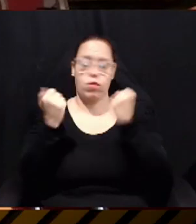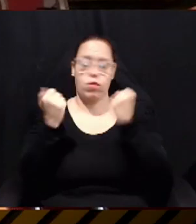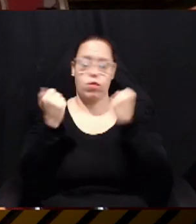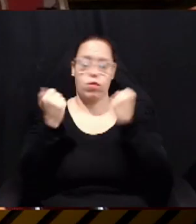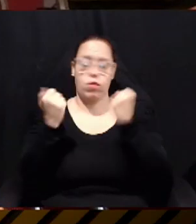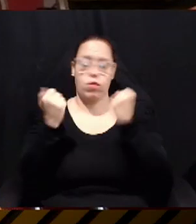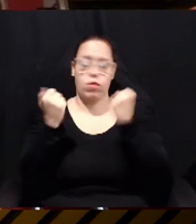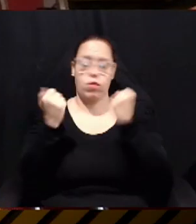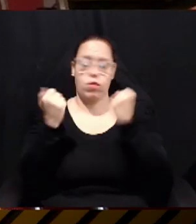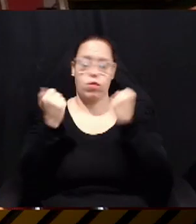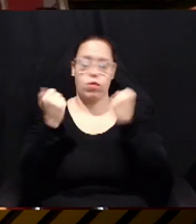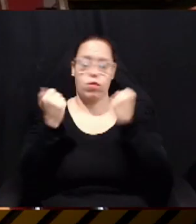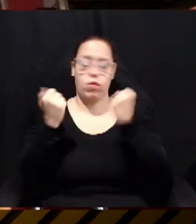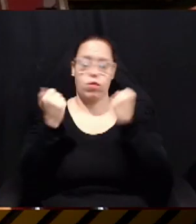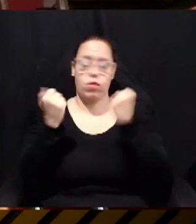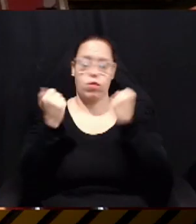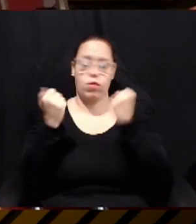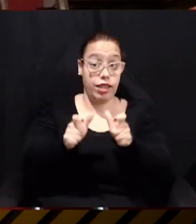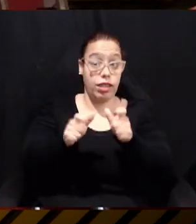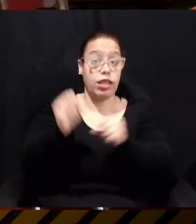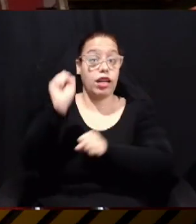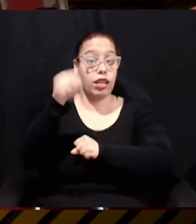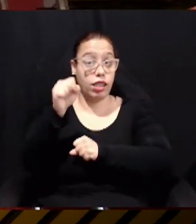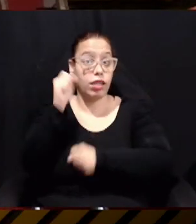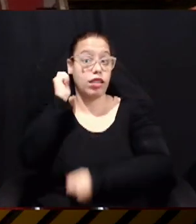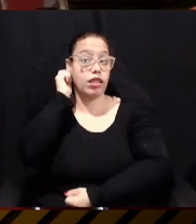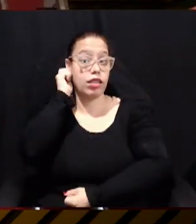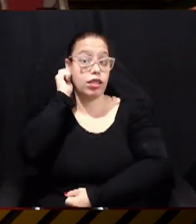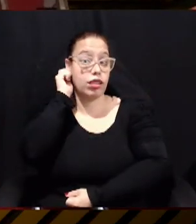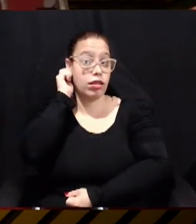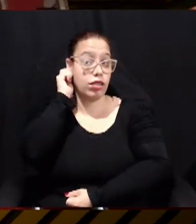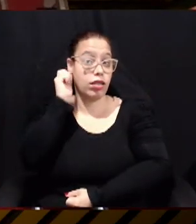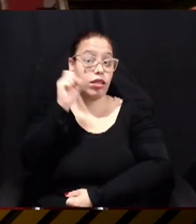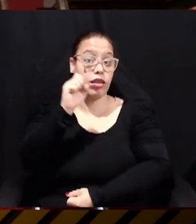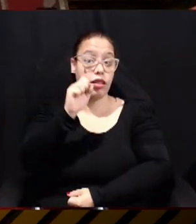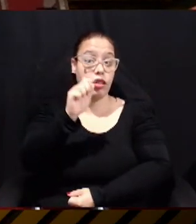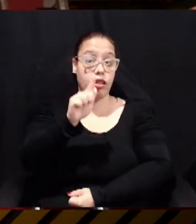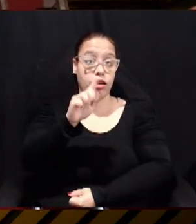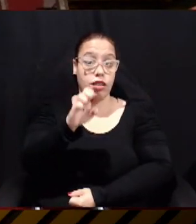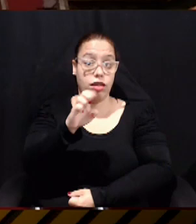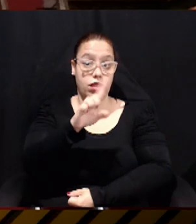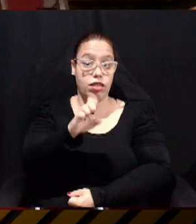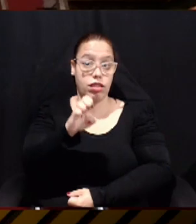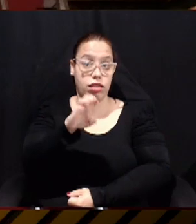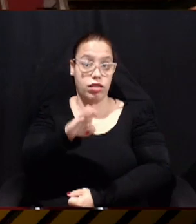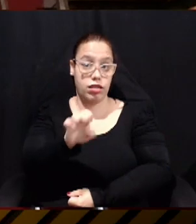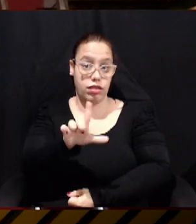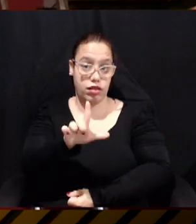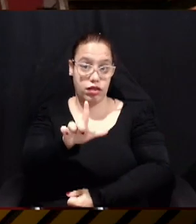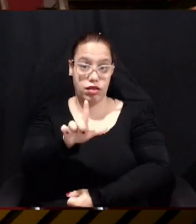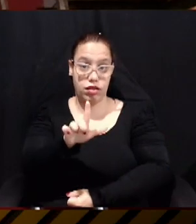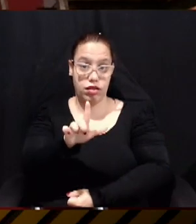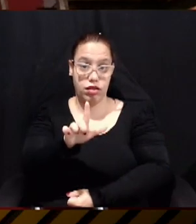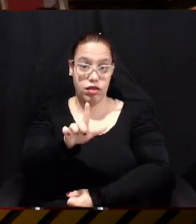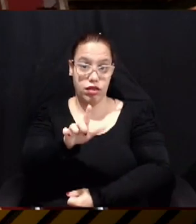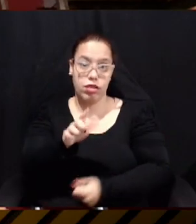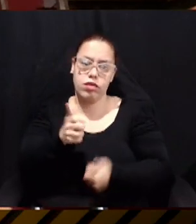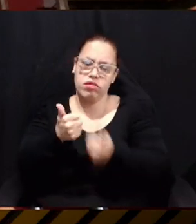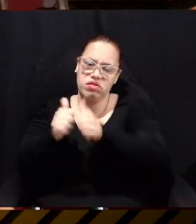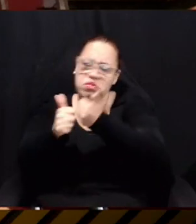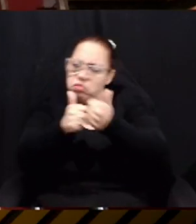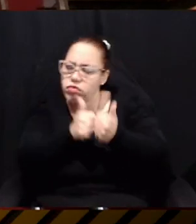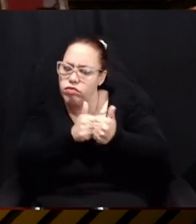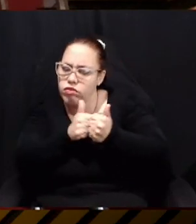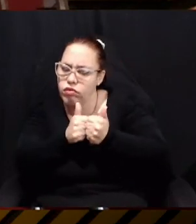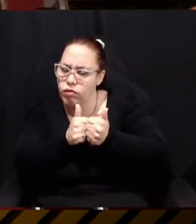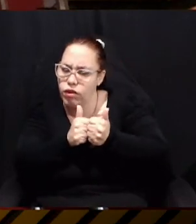nesse lugar e sim, a Jezebel é uma forma dela canalizar muito da energia que ela